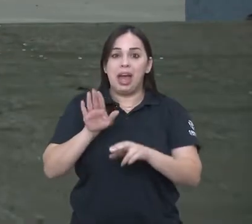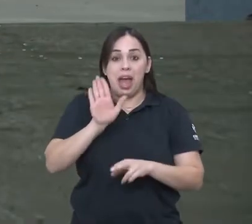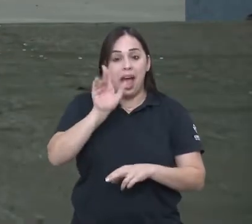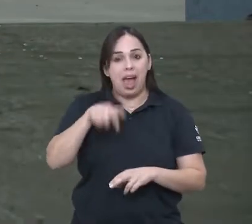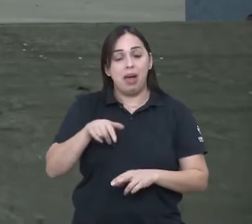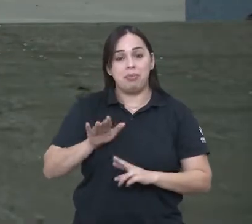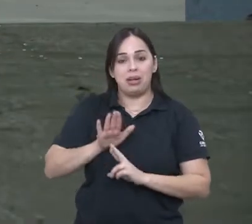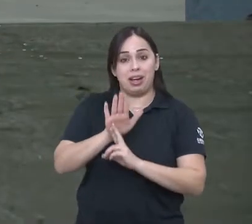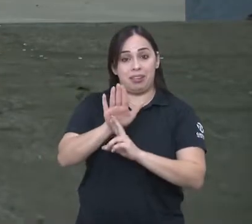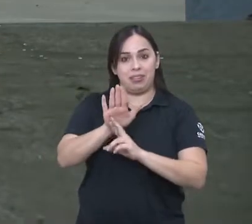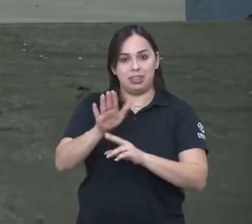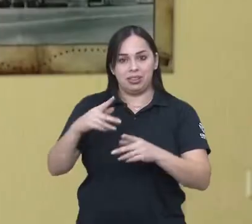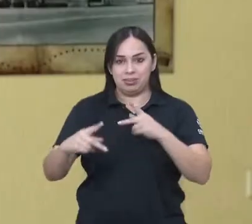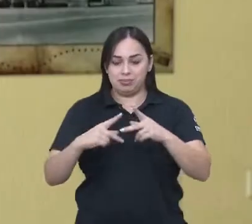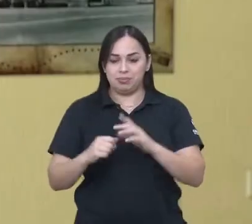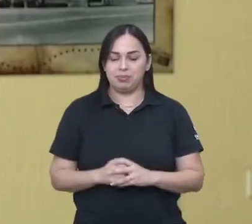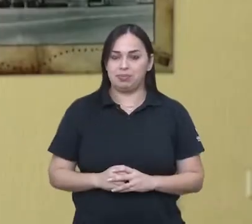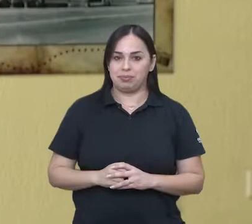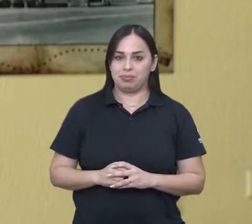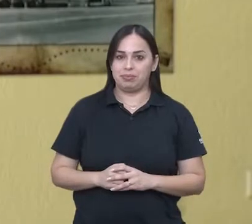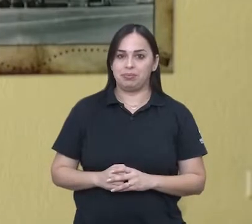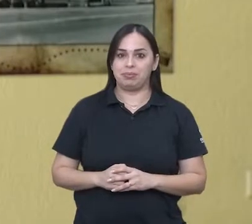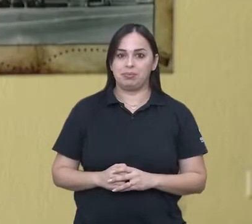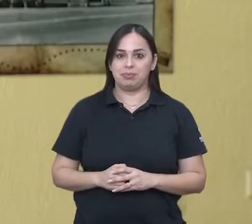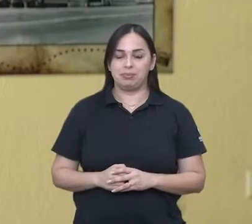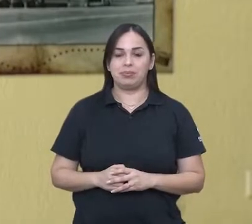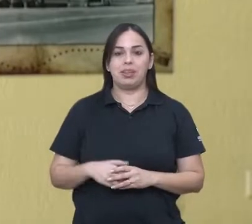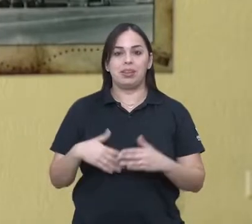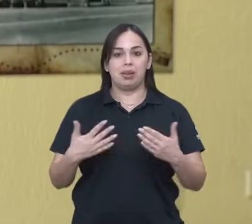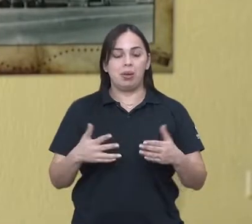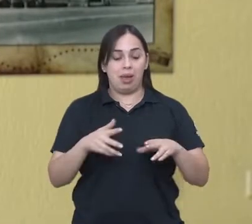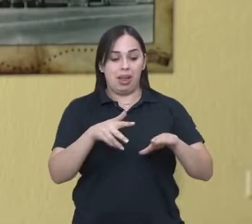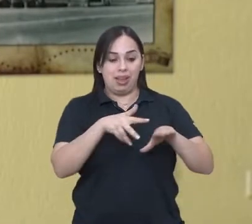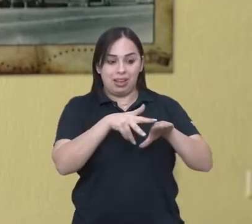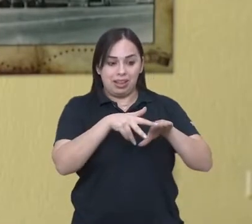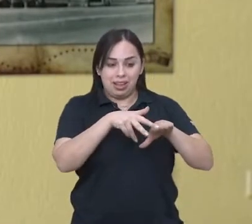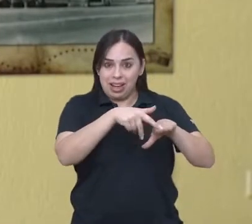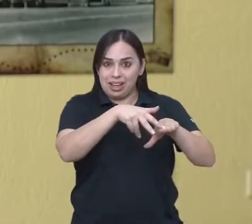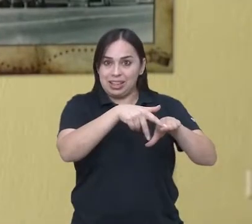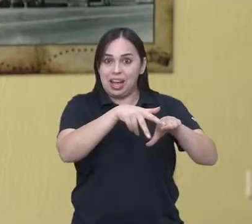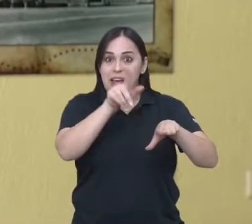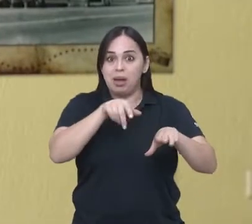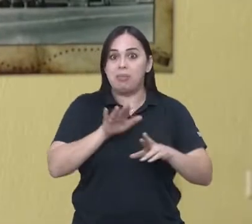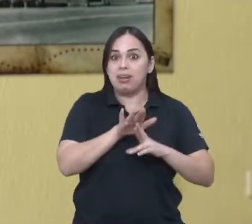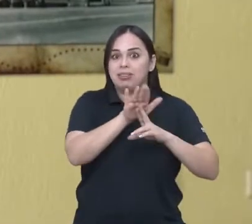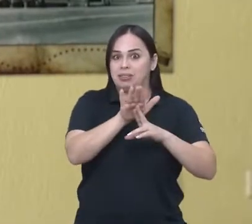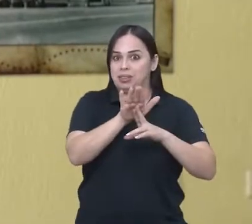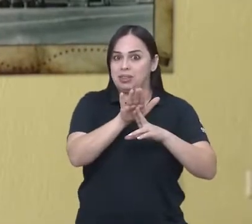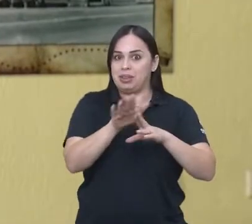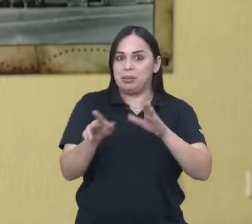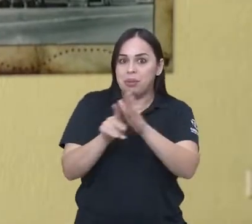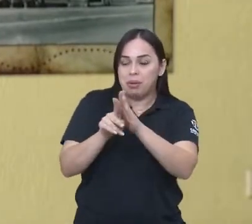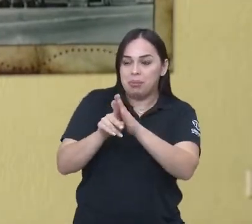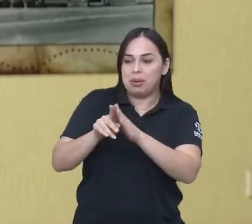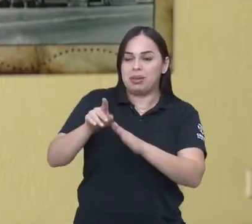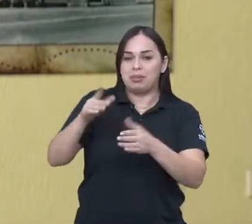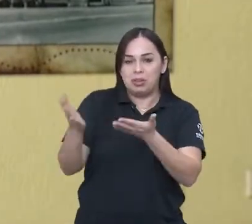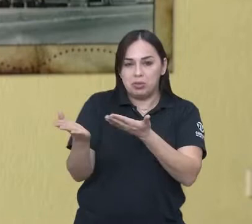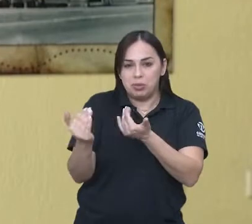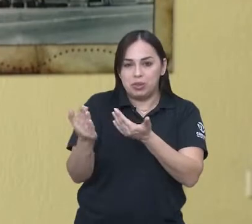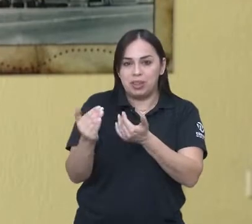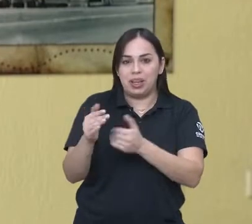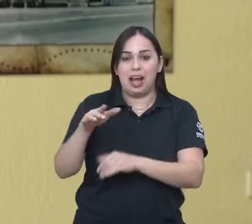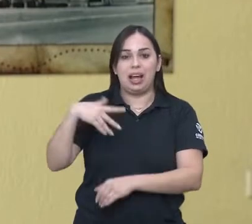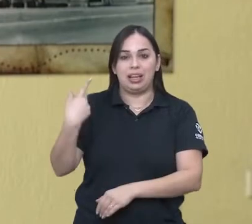uma referência no município. A nossa cidade, né, já é uma referência do skate já há muito tempo. O nosso Centro da Juventude tem uma